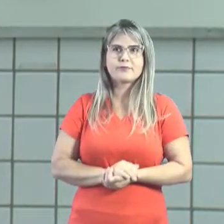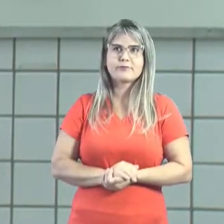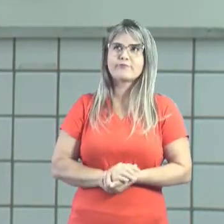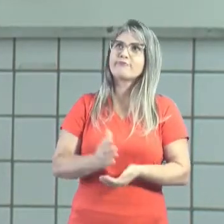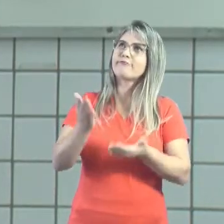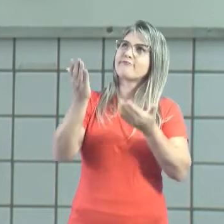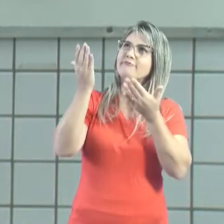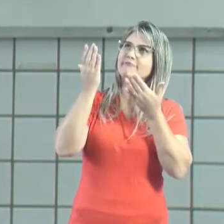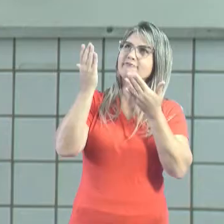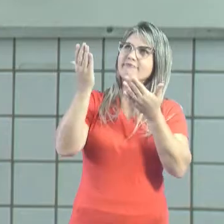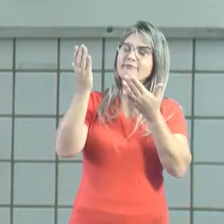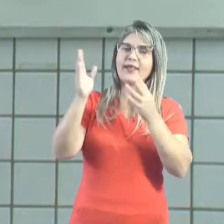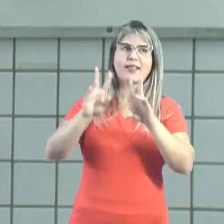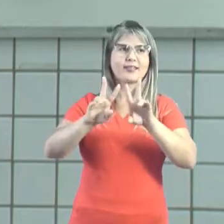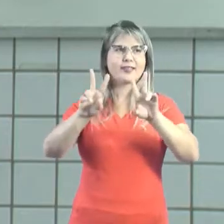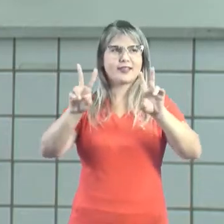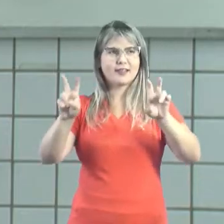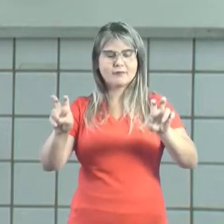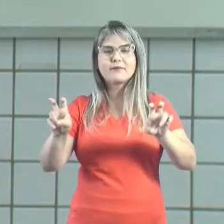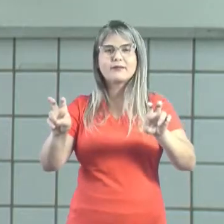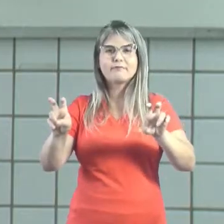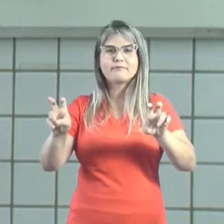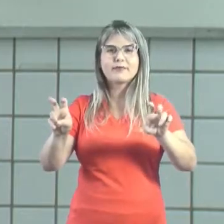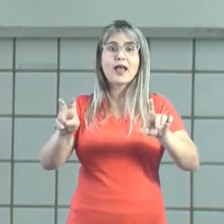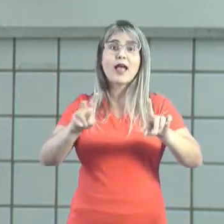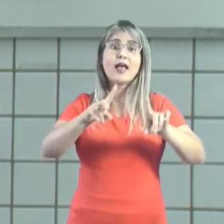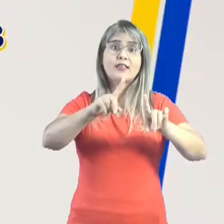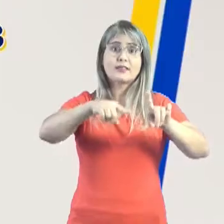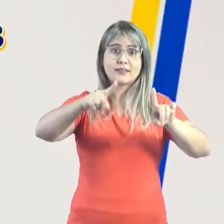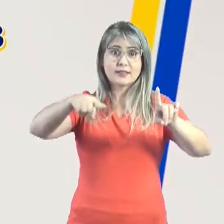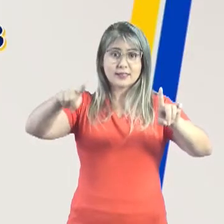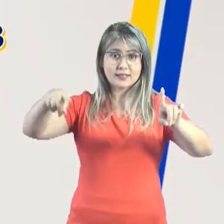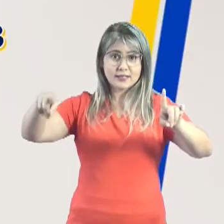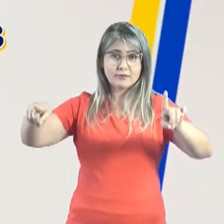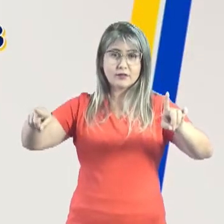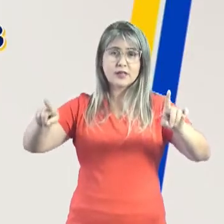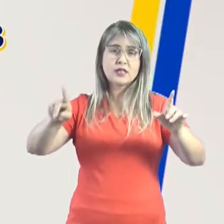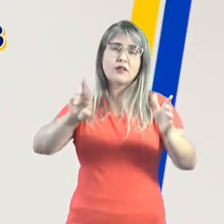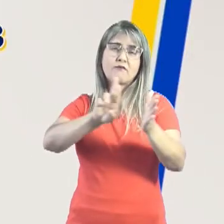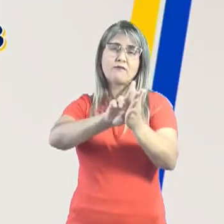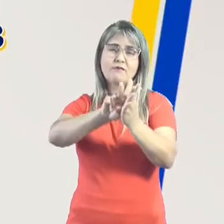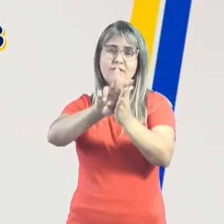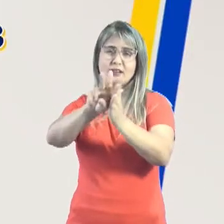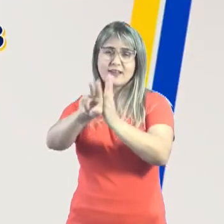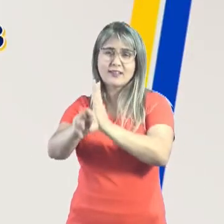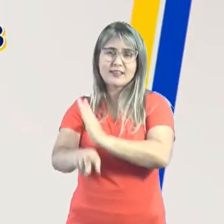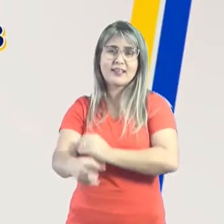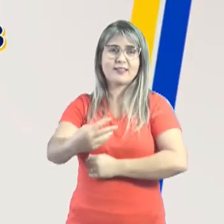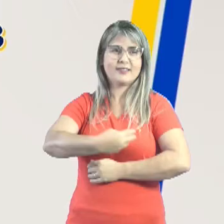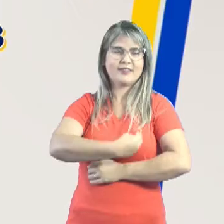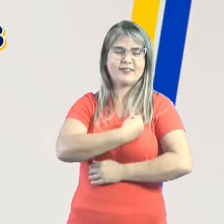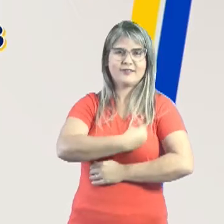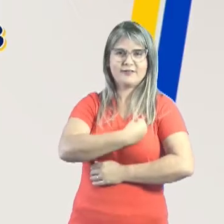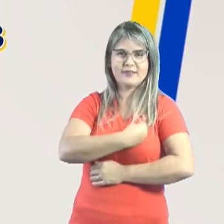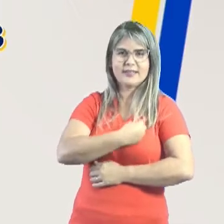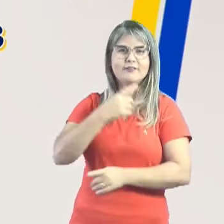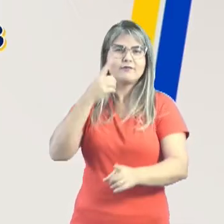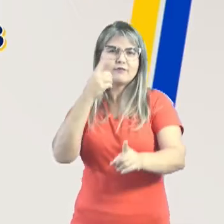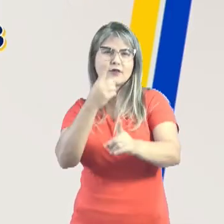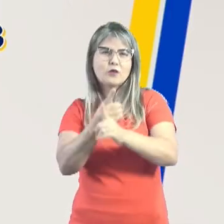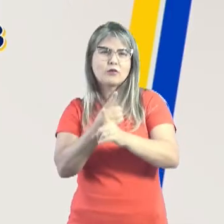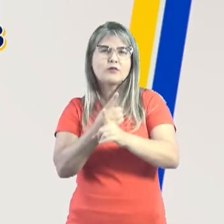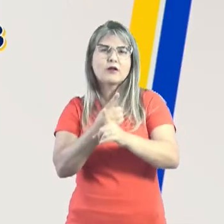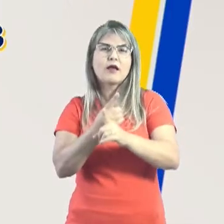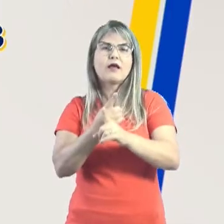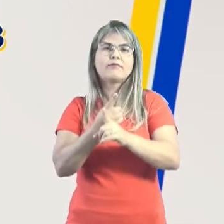níveis de organização dos seres vivos, parte 2. Você vai encontrar esse conteúdo, a